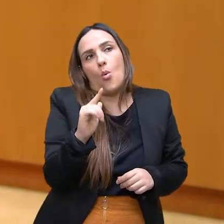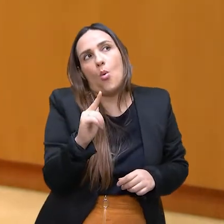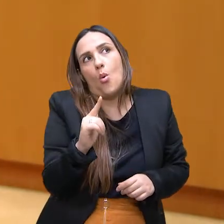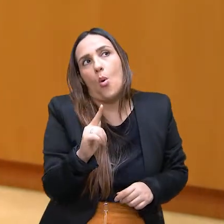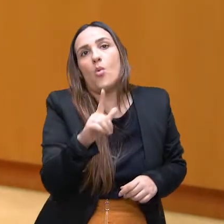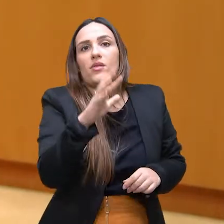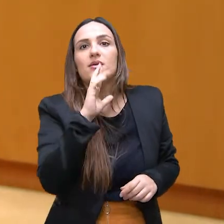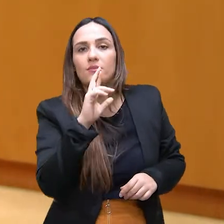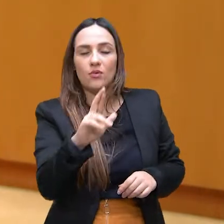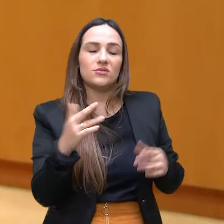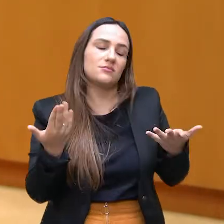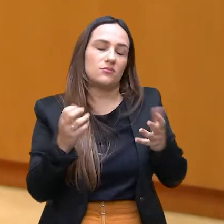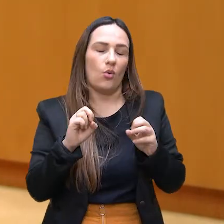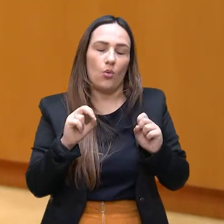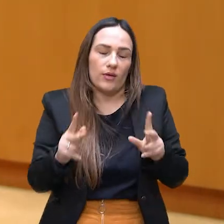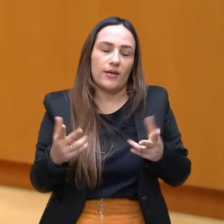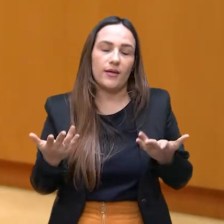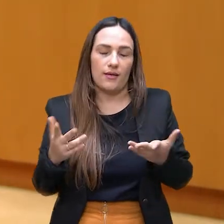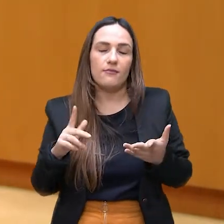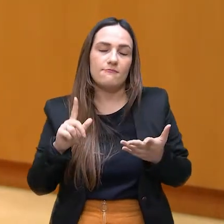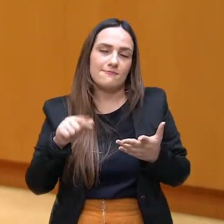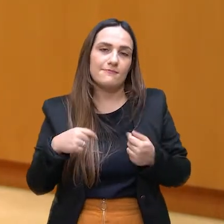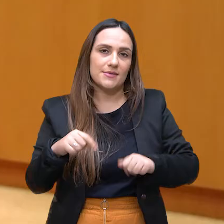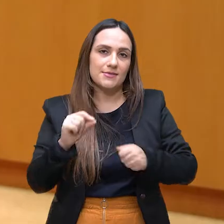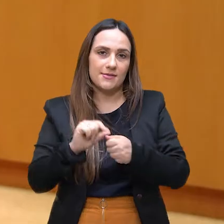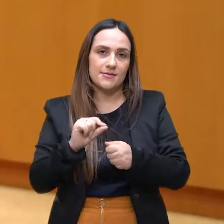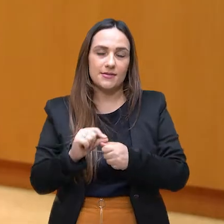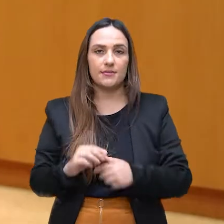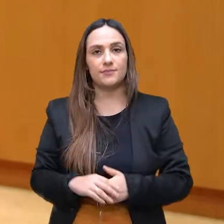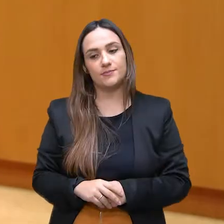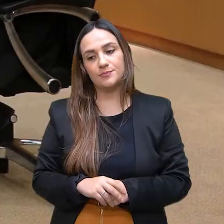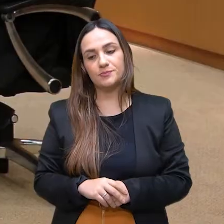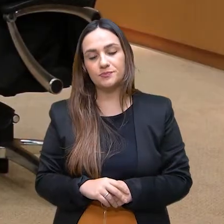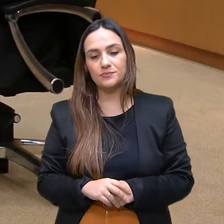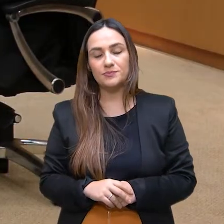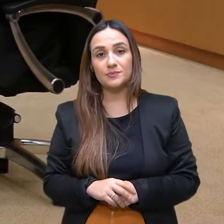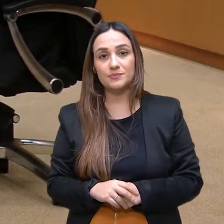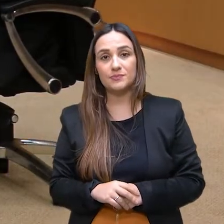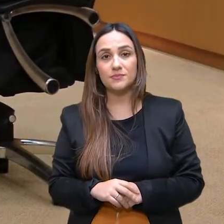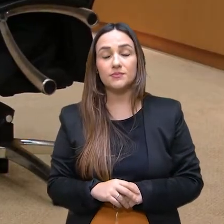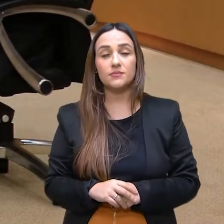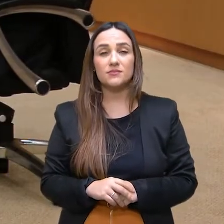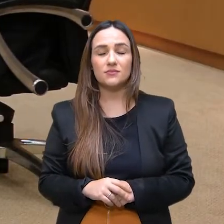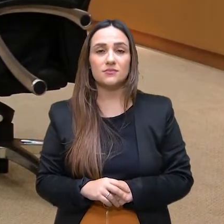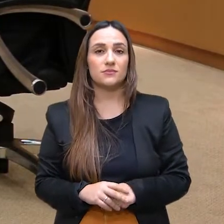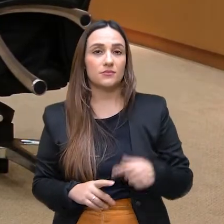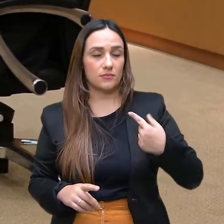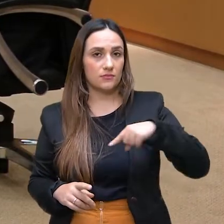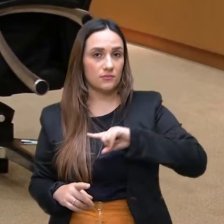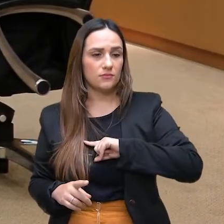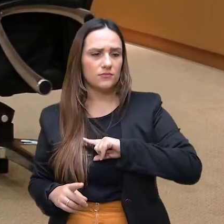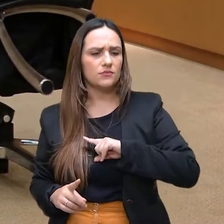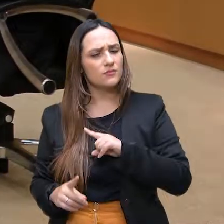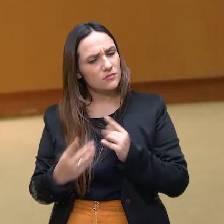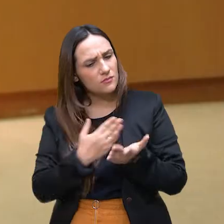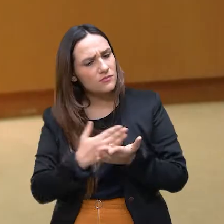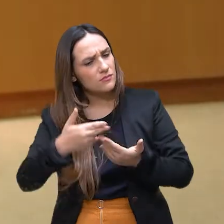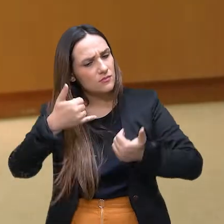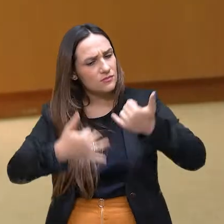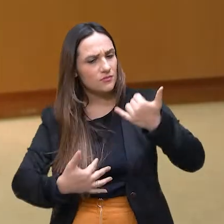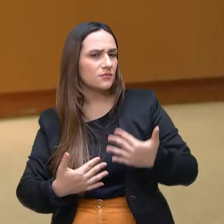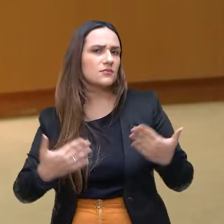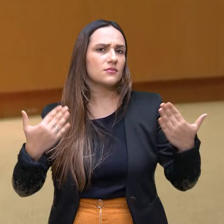não a judicialização, infelizmente, esse é o caminho a se tomar. A gente falou aqui no começo